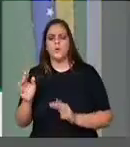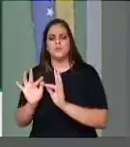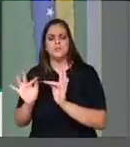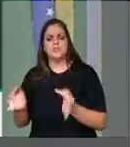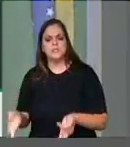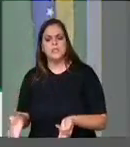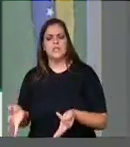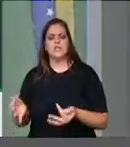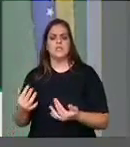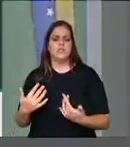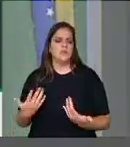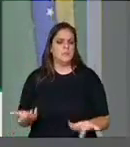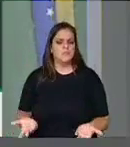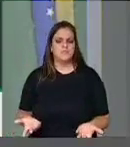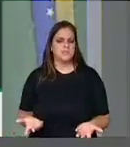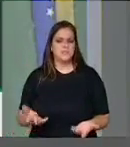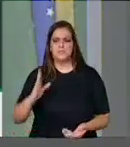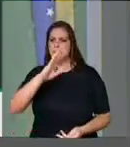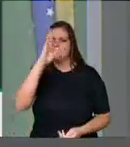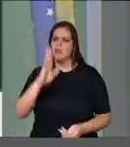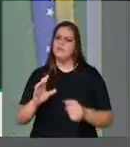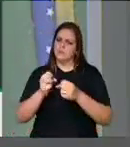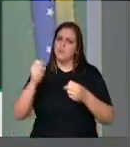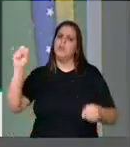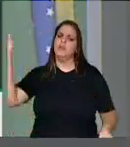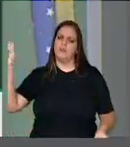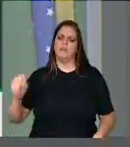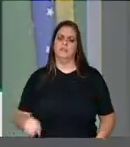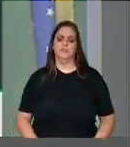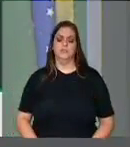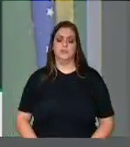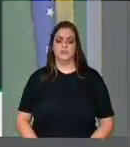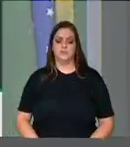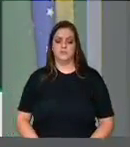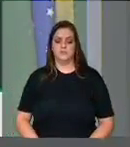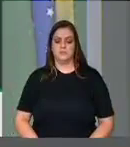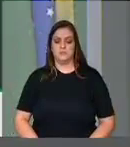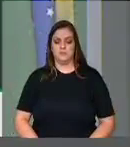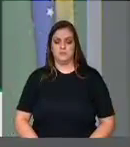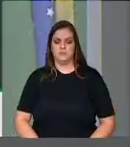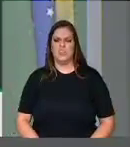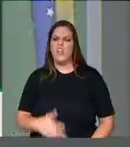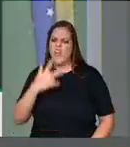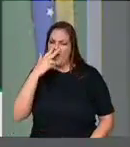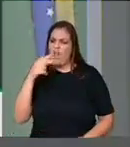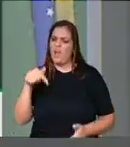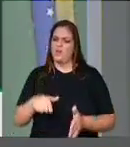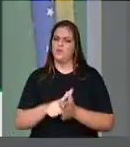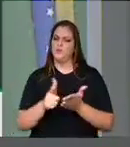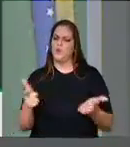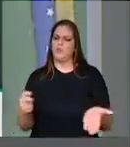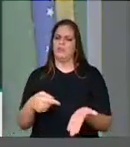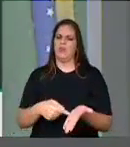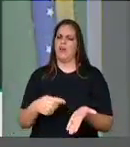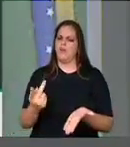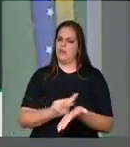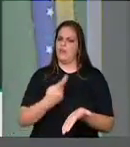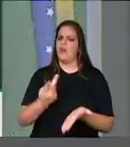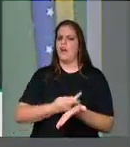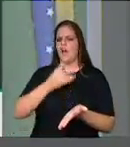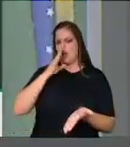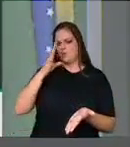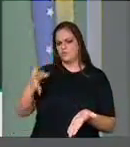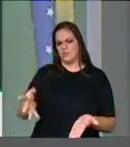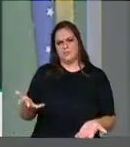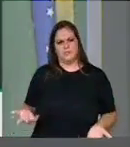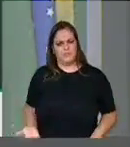desse vasto continente que é o Brasil. Então, eu acho que a reportagem do caso foi um pouco injusta. O fato de, eventualmente,